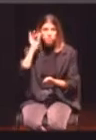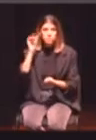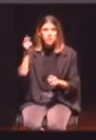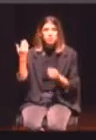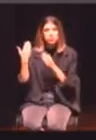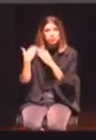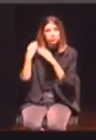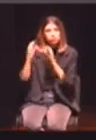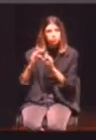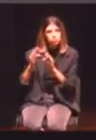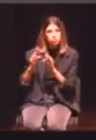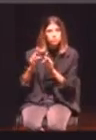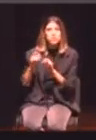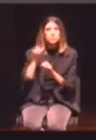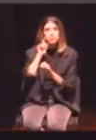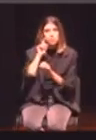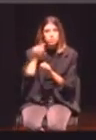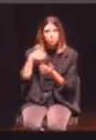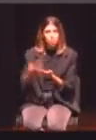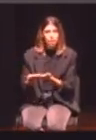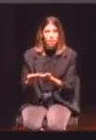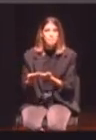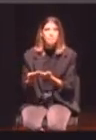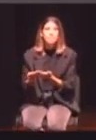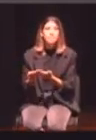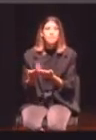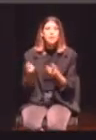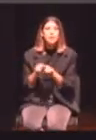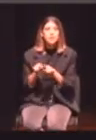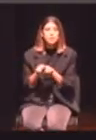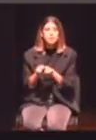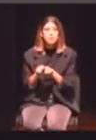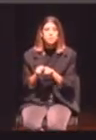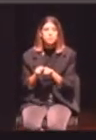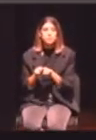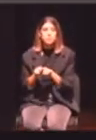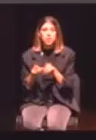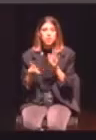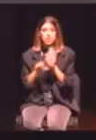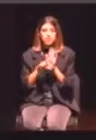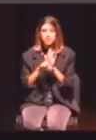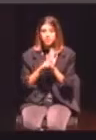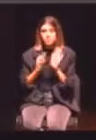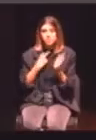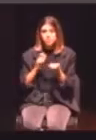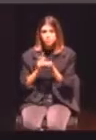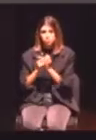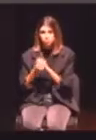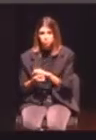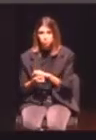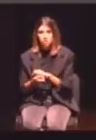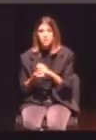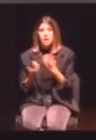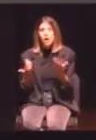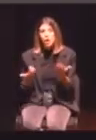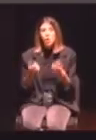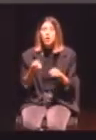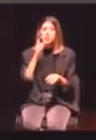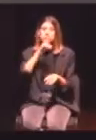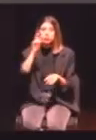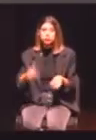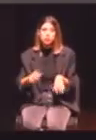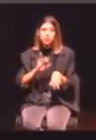respeito e com a proteção devida. É inegável a evolução a nível da legislação e da sociedade, que está mais sensibilizada e